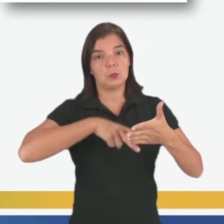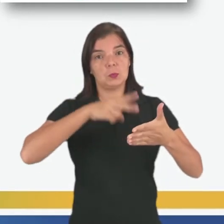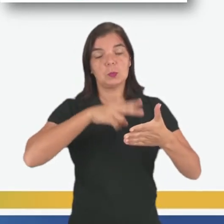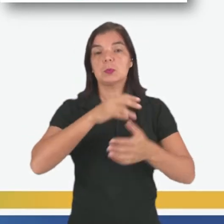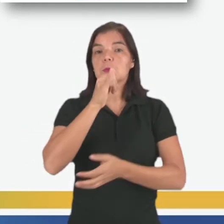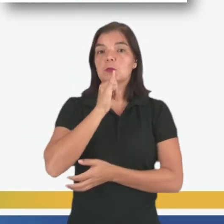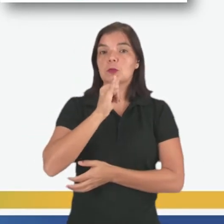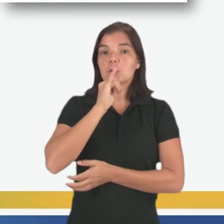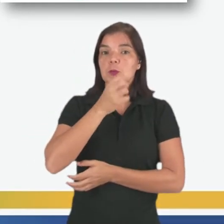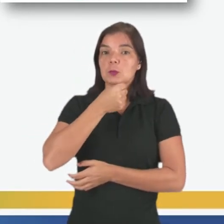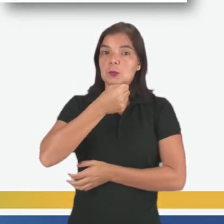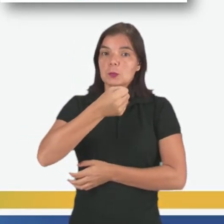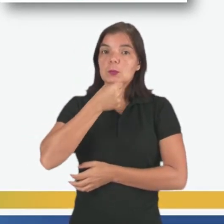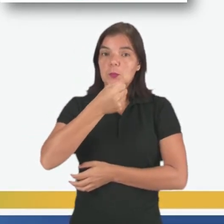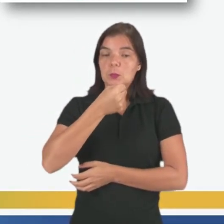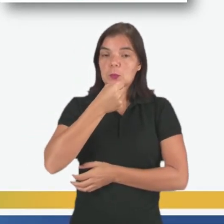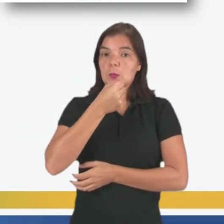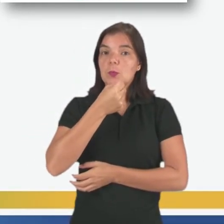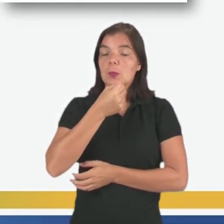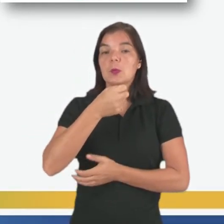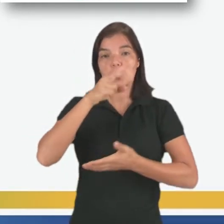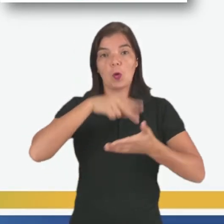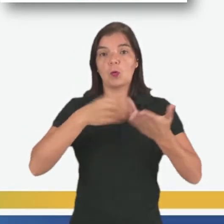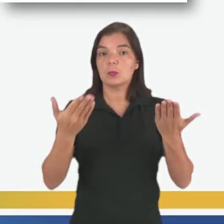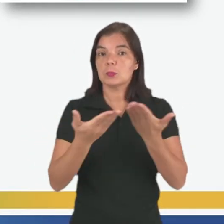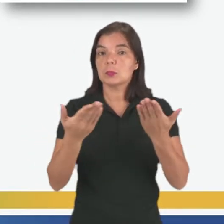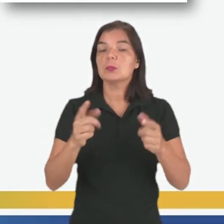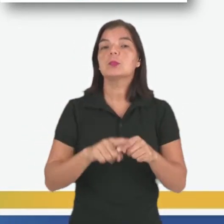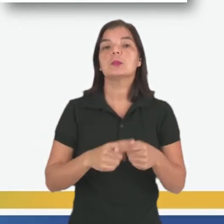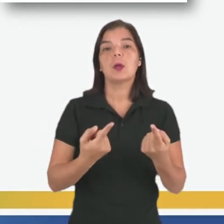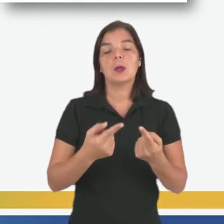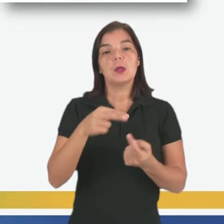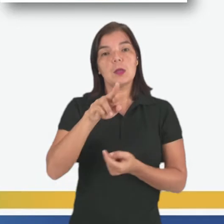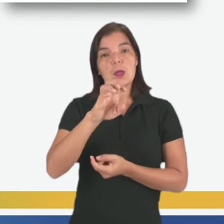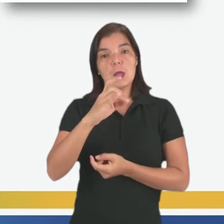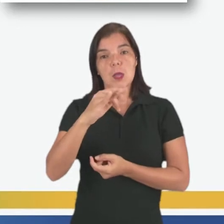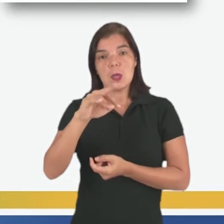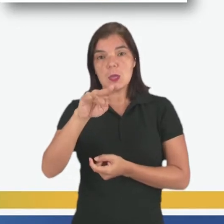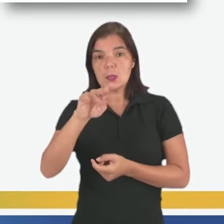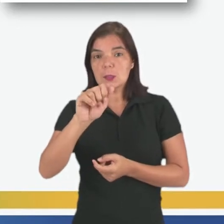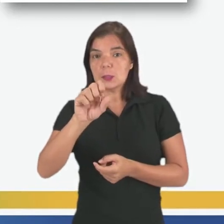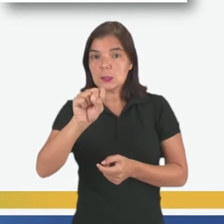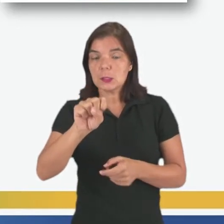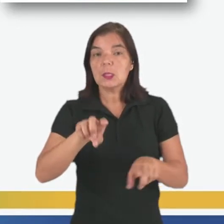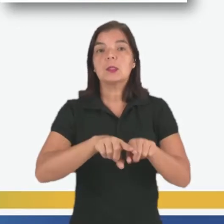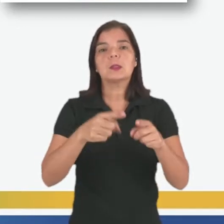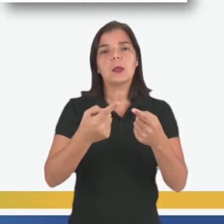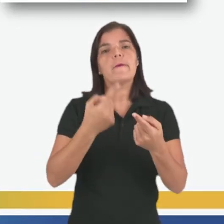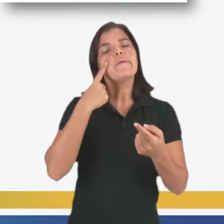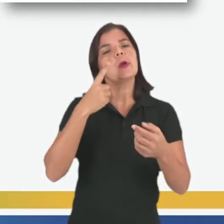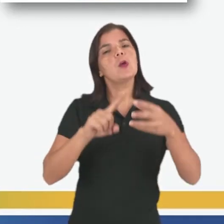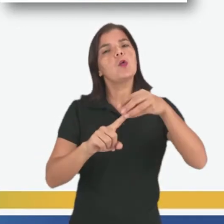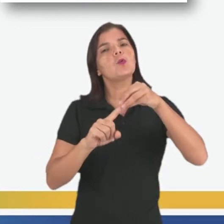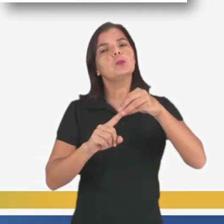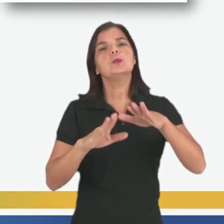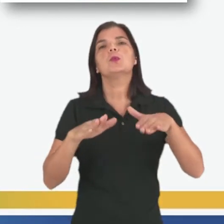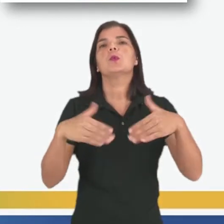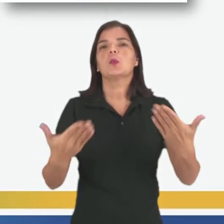temos o exemplo da reportagem, que foi a última lida, receitas, e aí nós vamos ver o objetivo da receita,